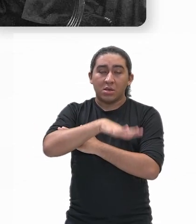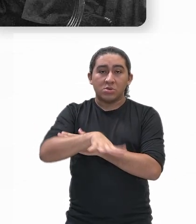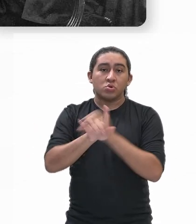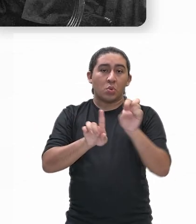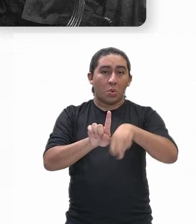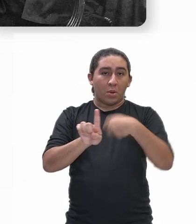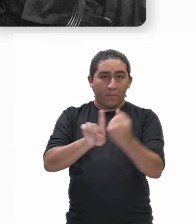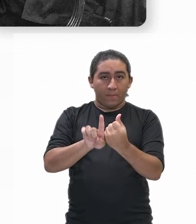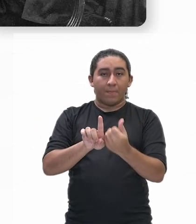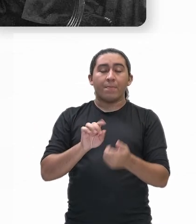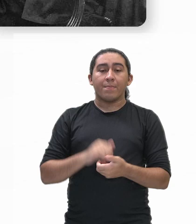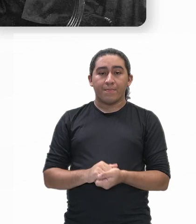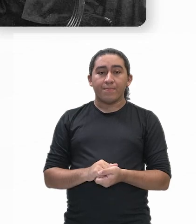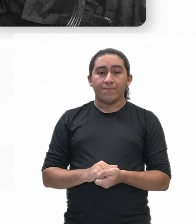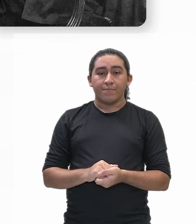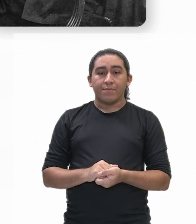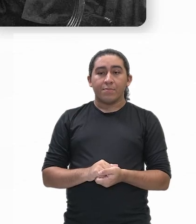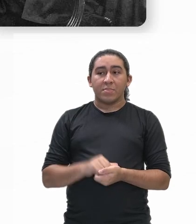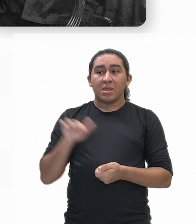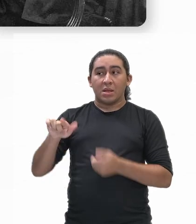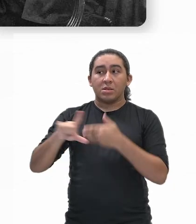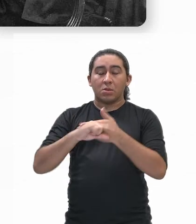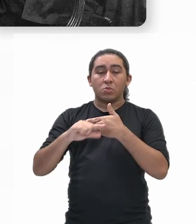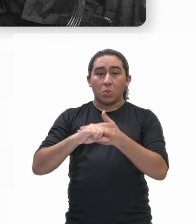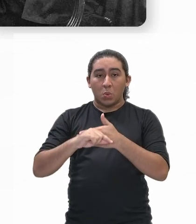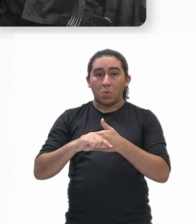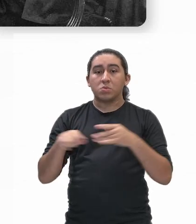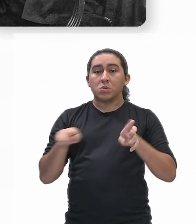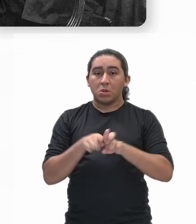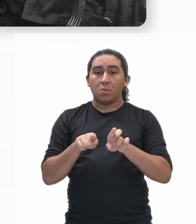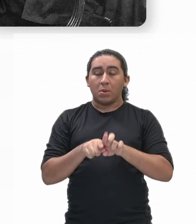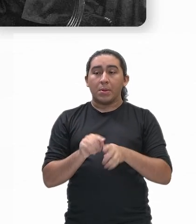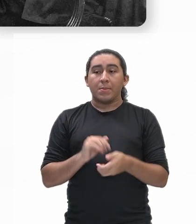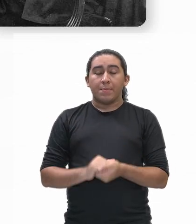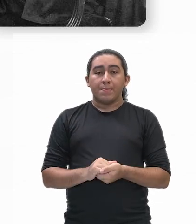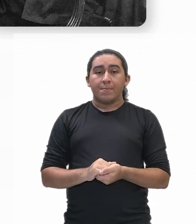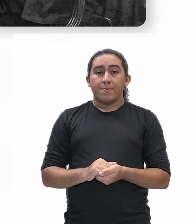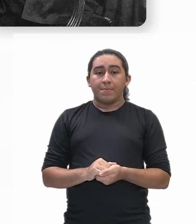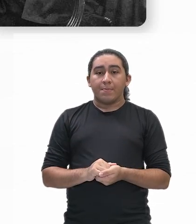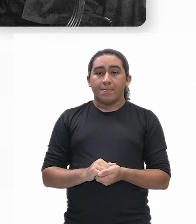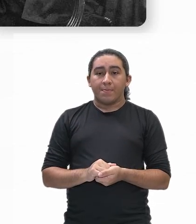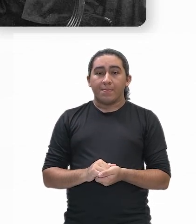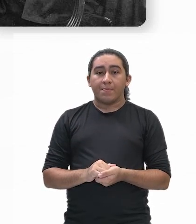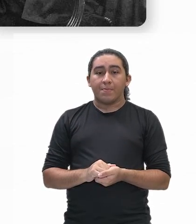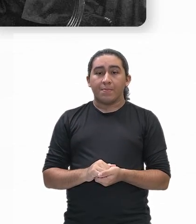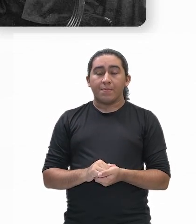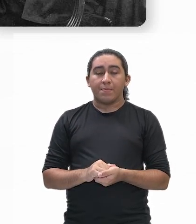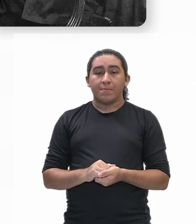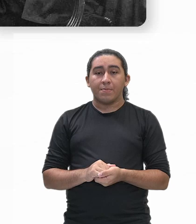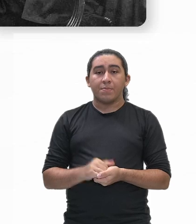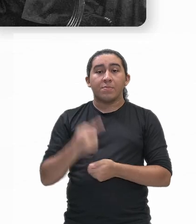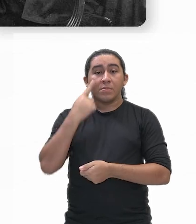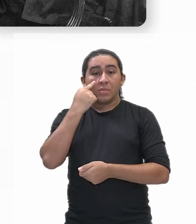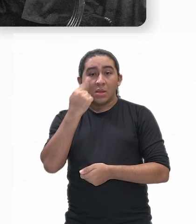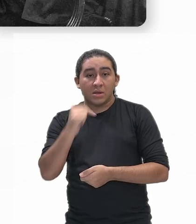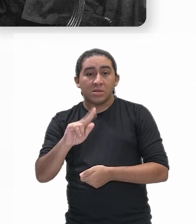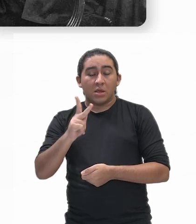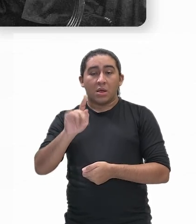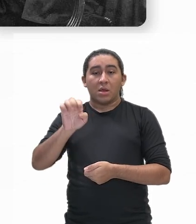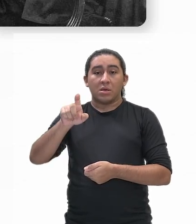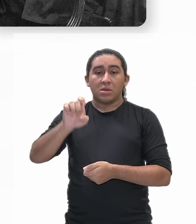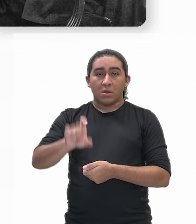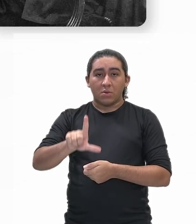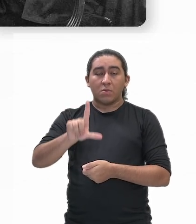social. Marx, né, ele vai buscar lá em Hegel, né, em